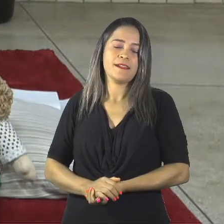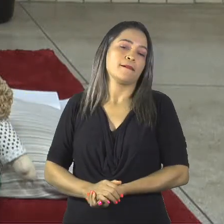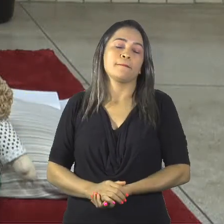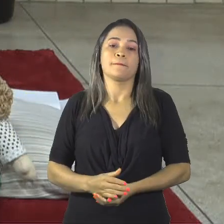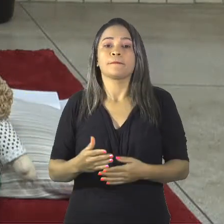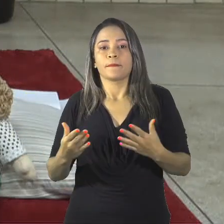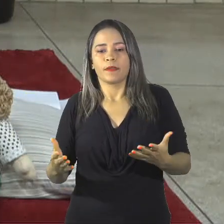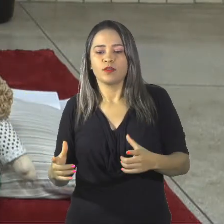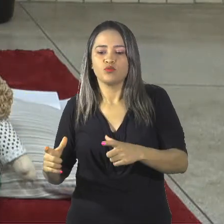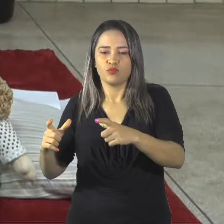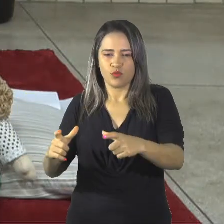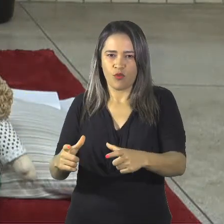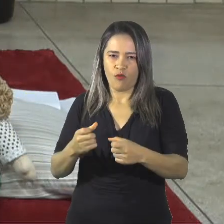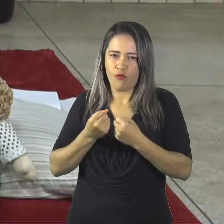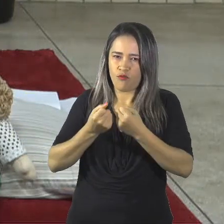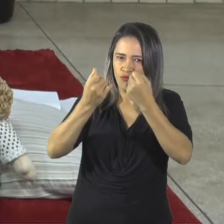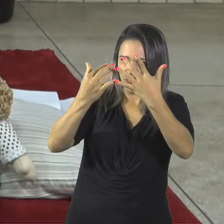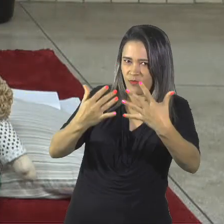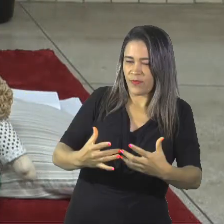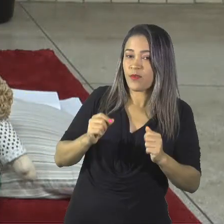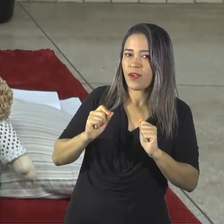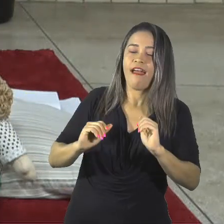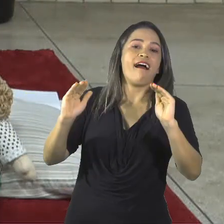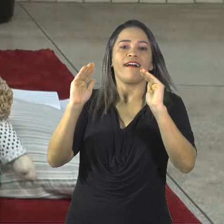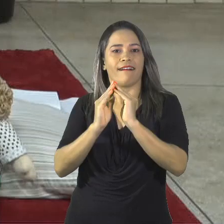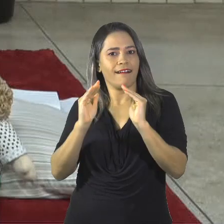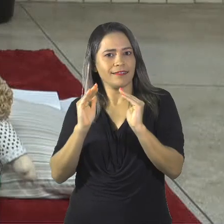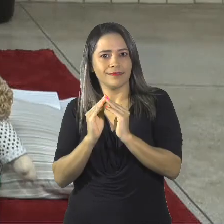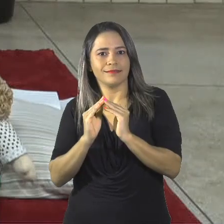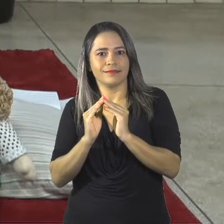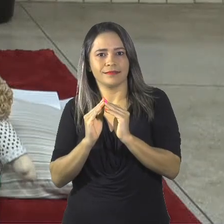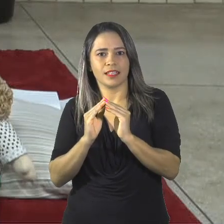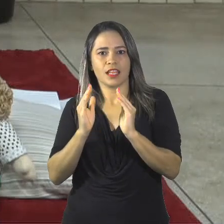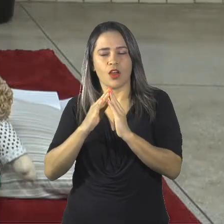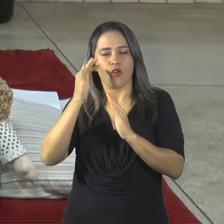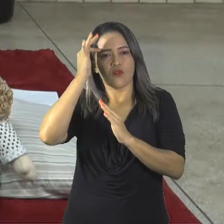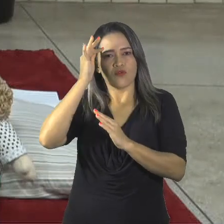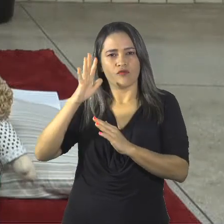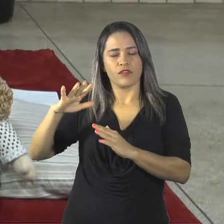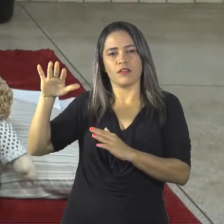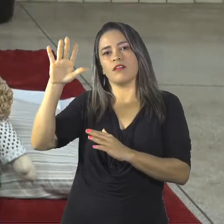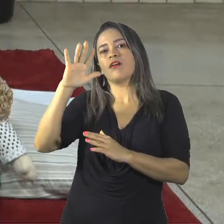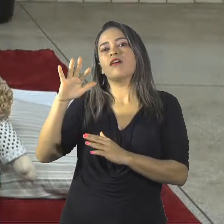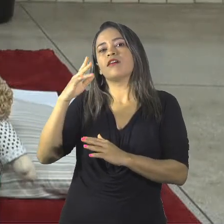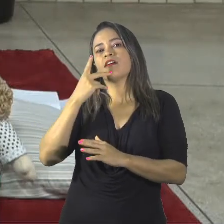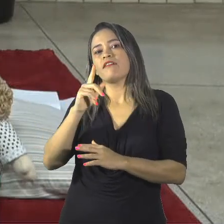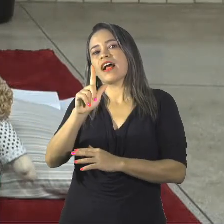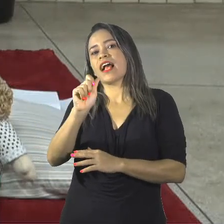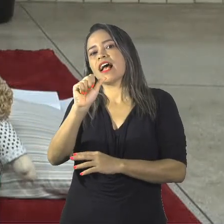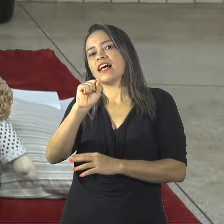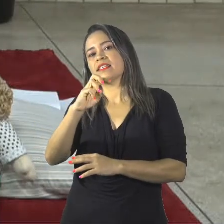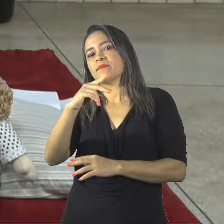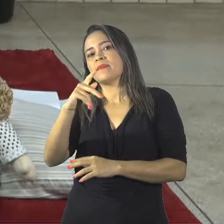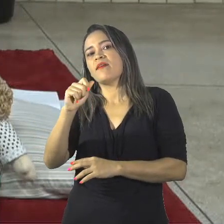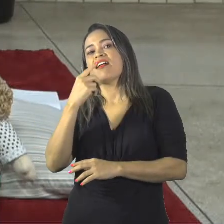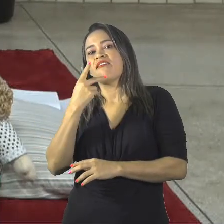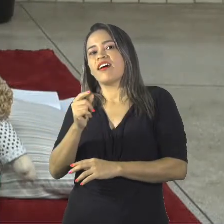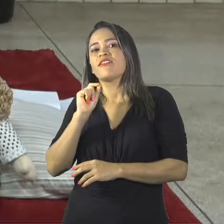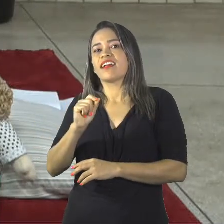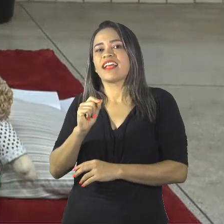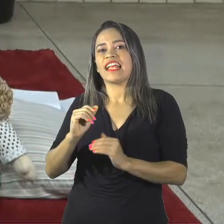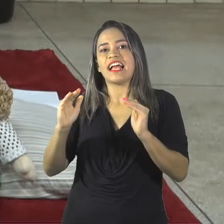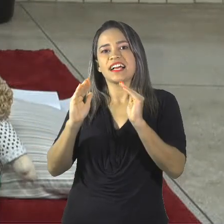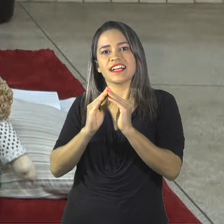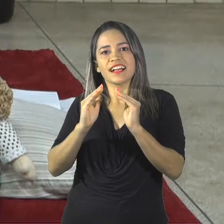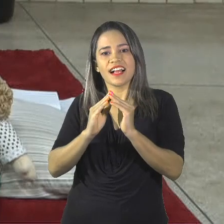desses lugares que eu vou te contar é a casa. Tem um filósofo francês chamado Gaston que ele fala que a casa é o